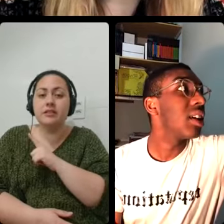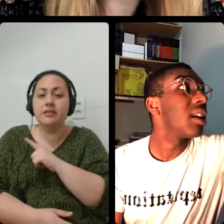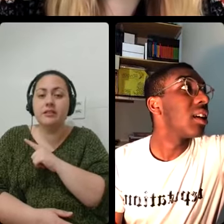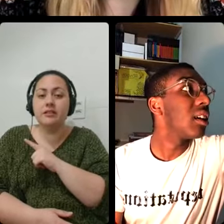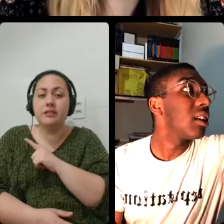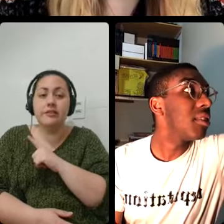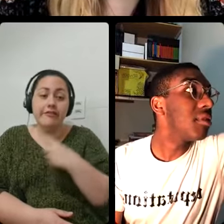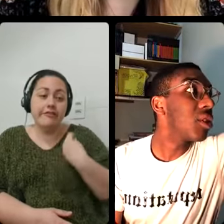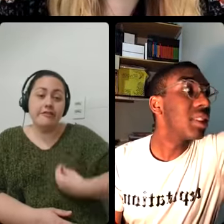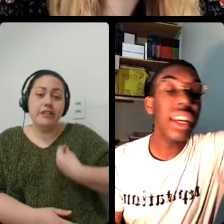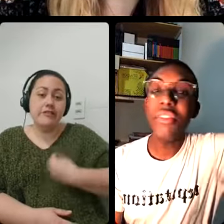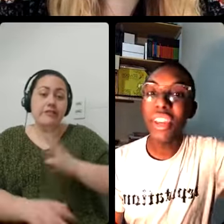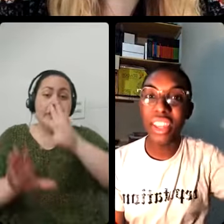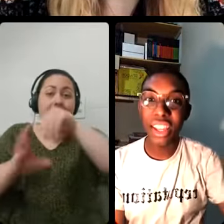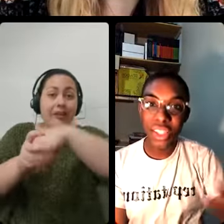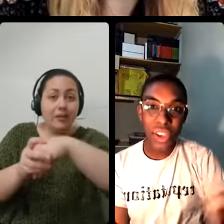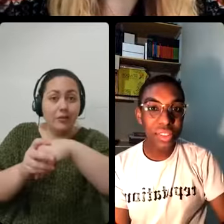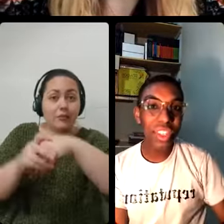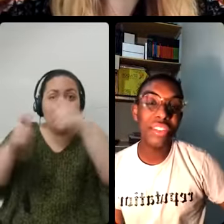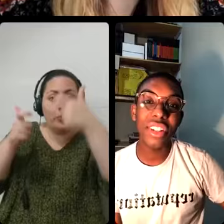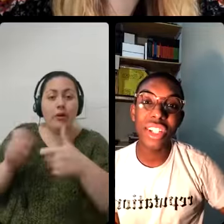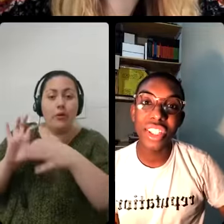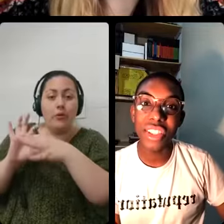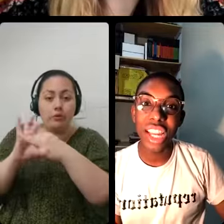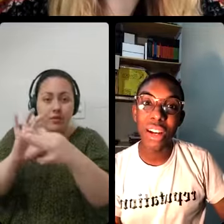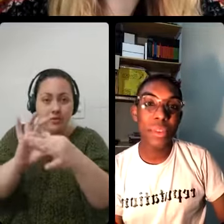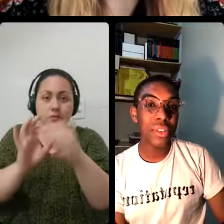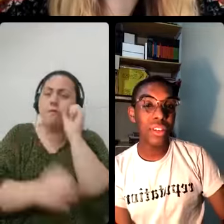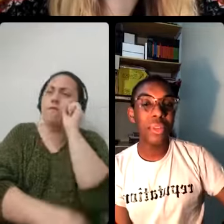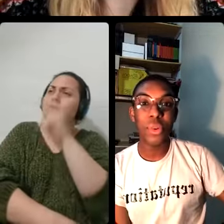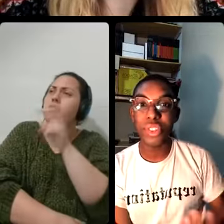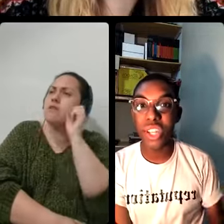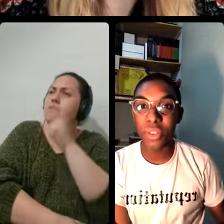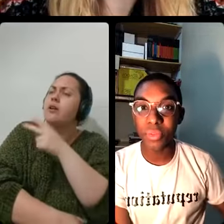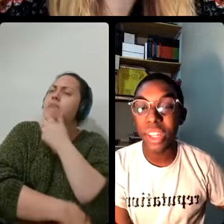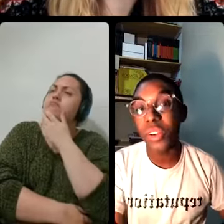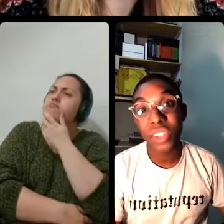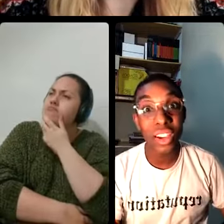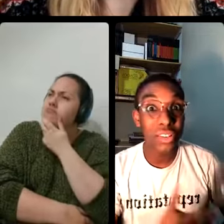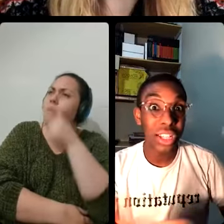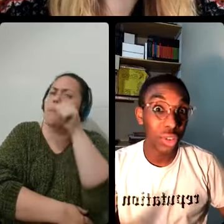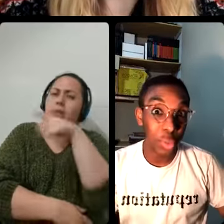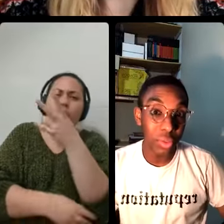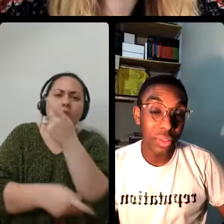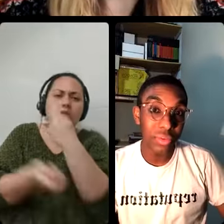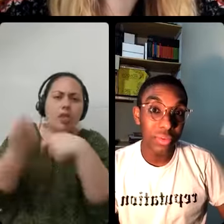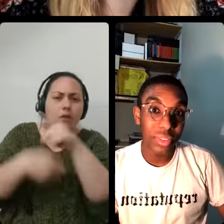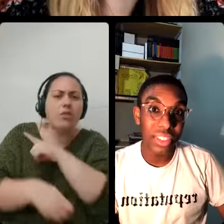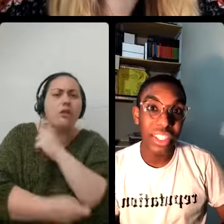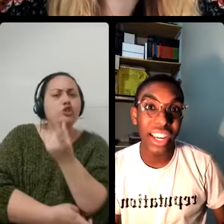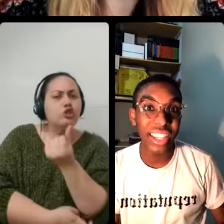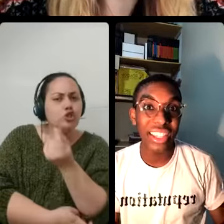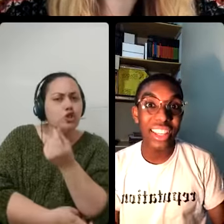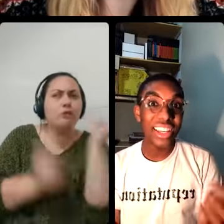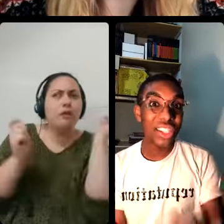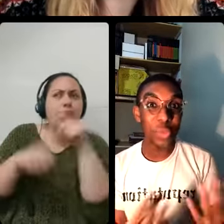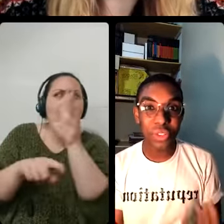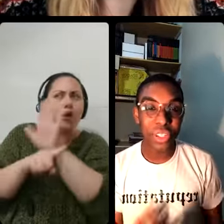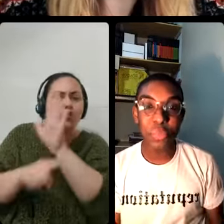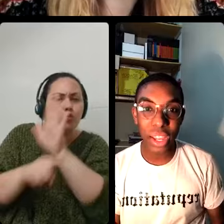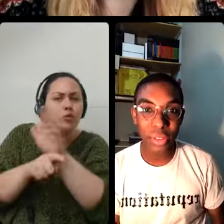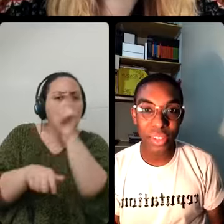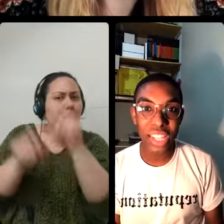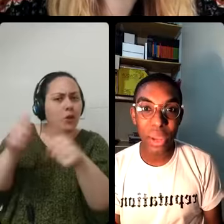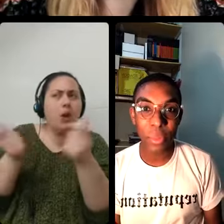contexto e conseguem ver que, às vezes, o traficante ele é uma pessoa que tem muito dinheiro, ele consegue ajudar todo mundo. E aí, são